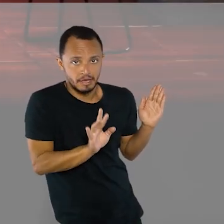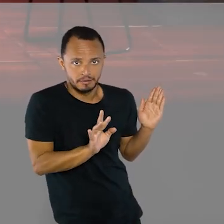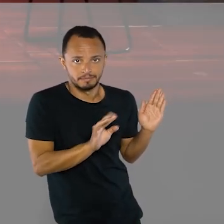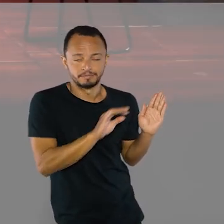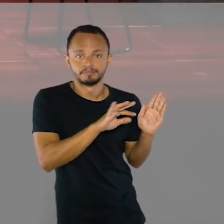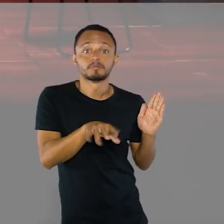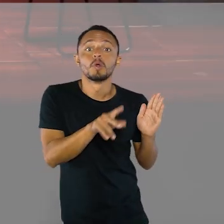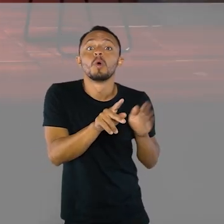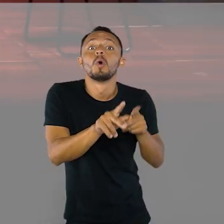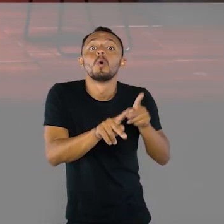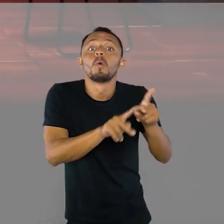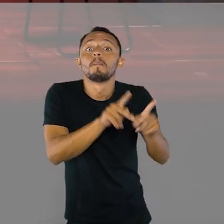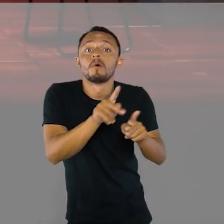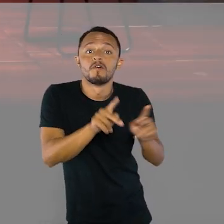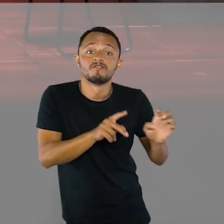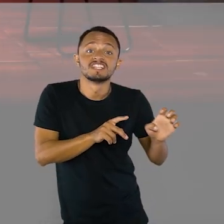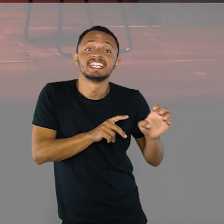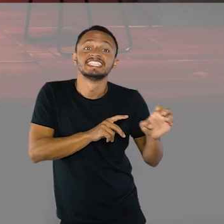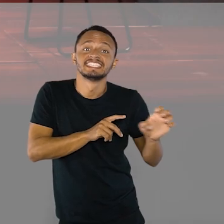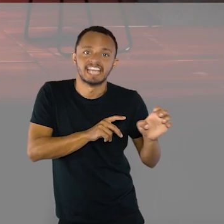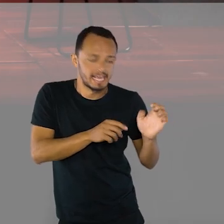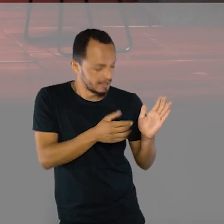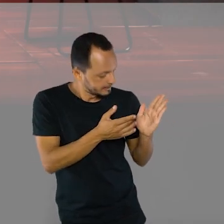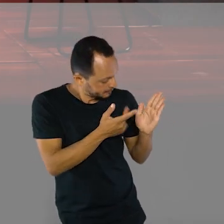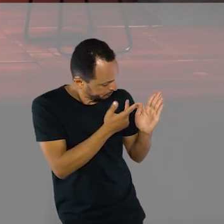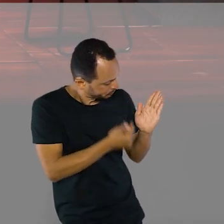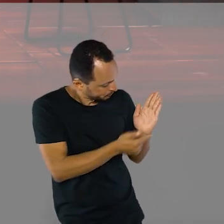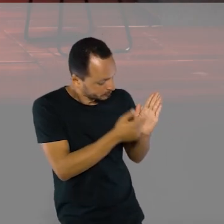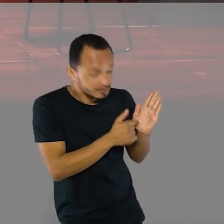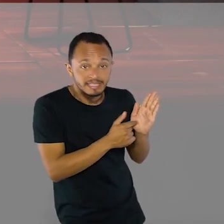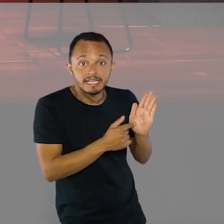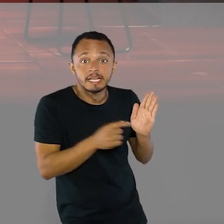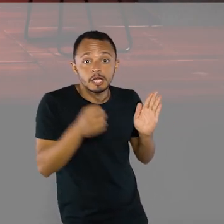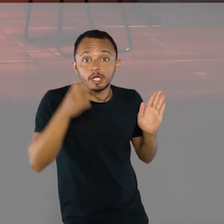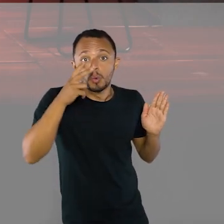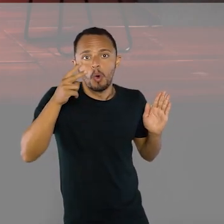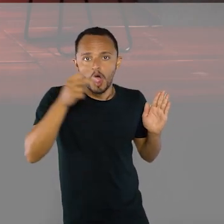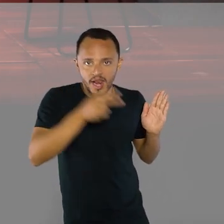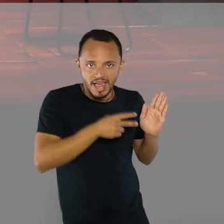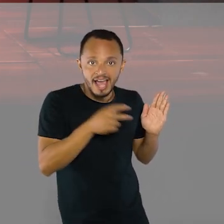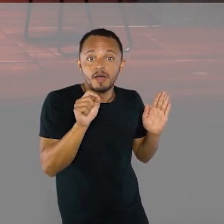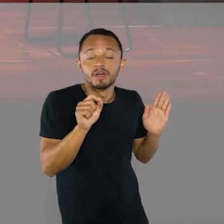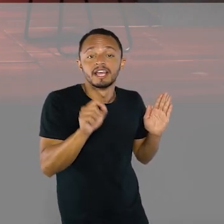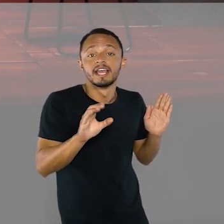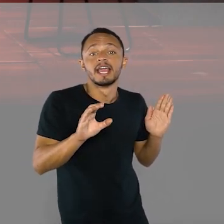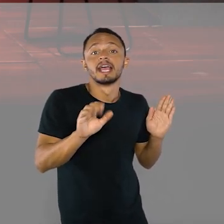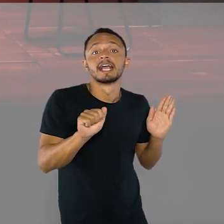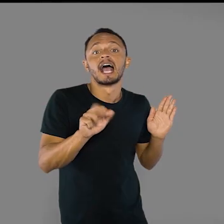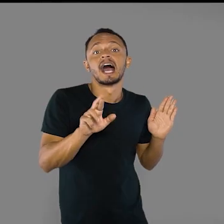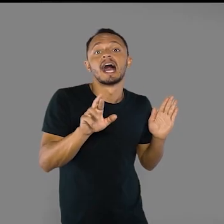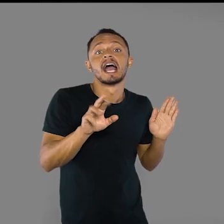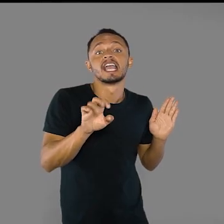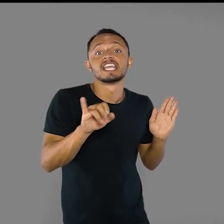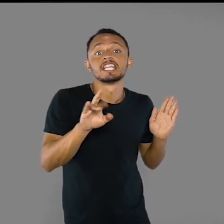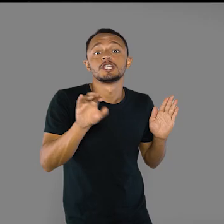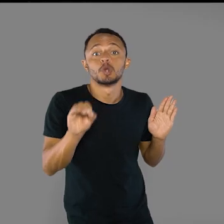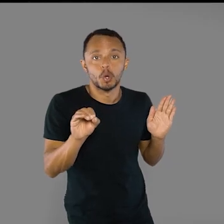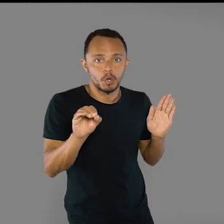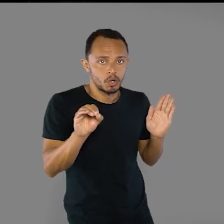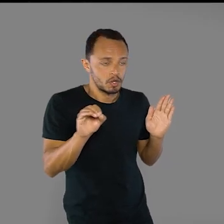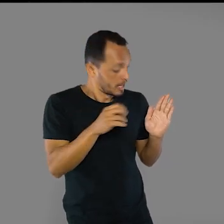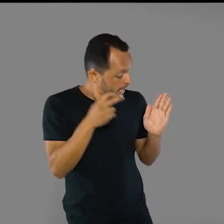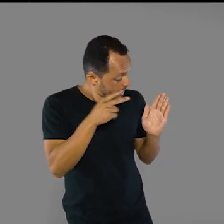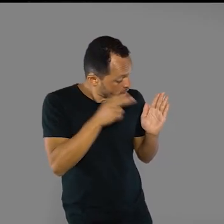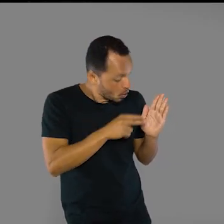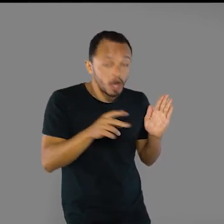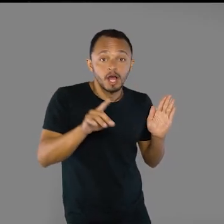Logo abaixo, e dando a direção do nosso olhar, está o carreiro. O carreiro olha para Dom Pedro e é por causa dele